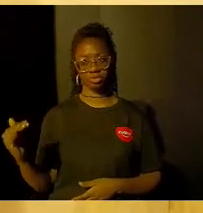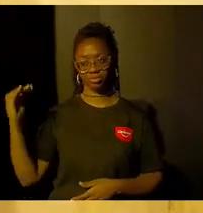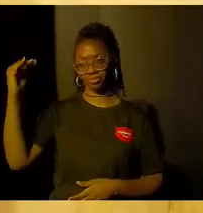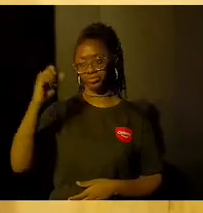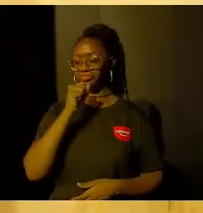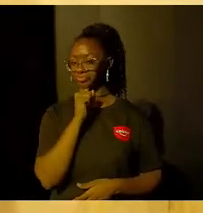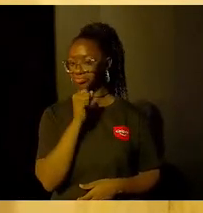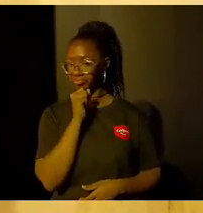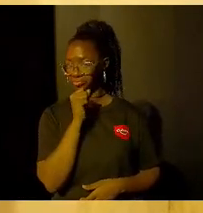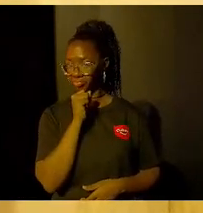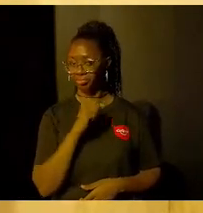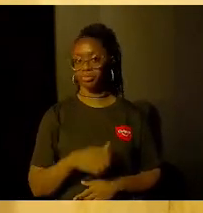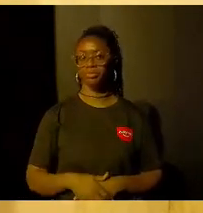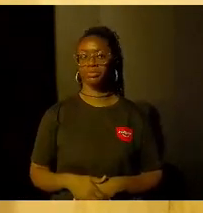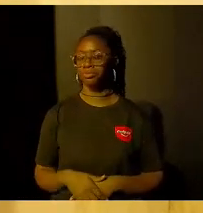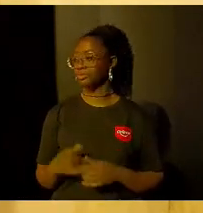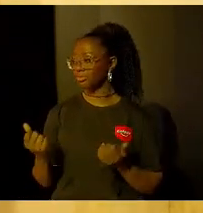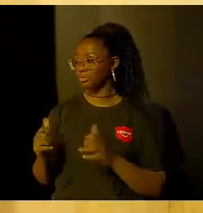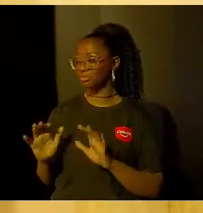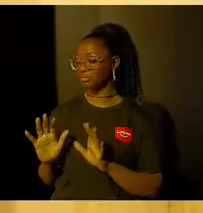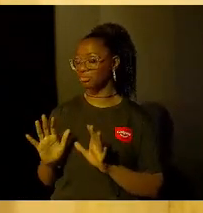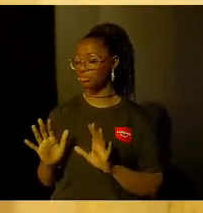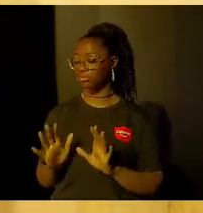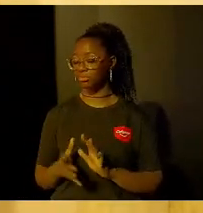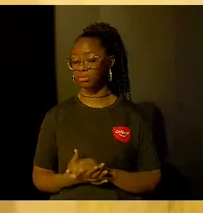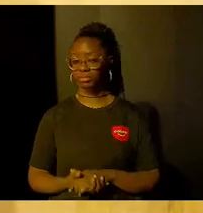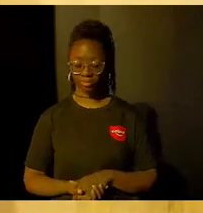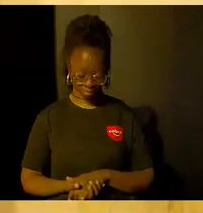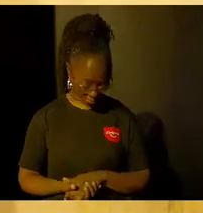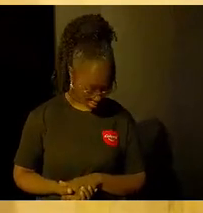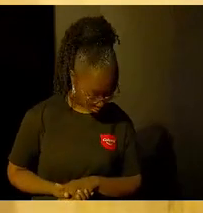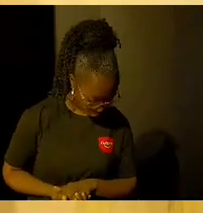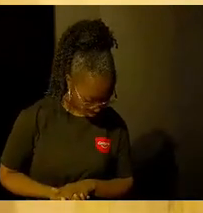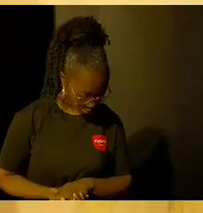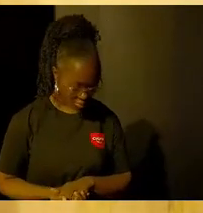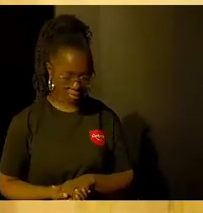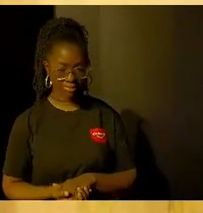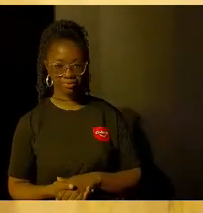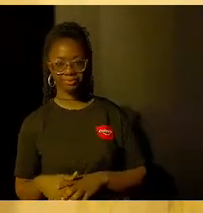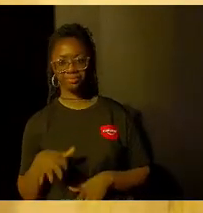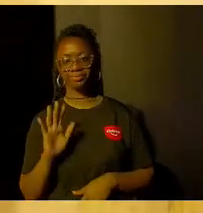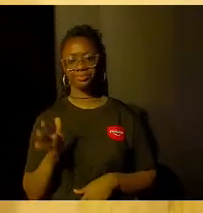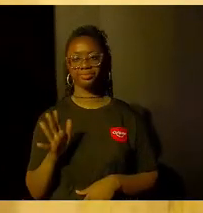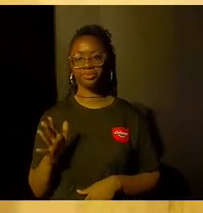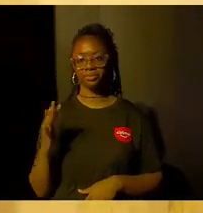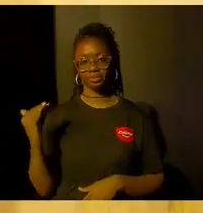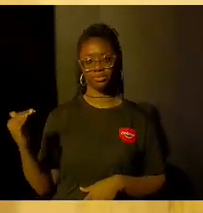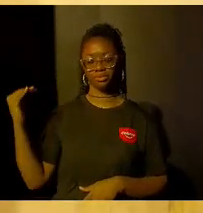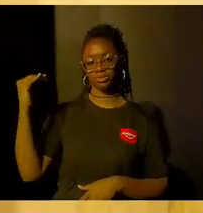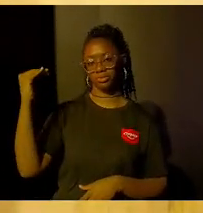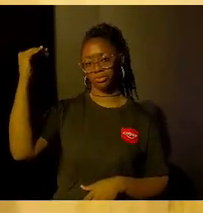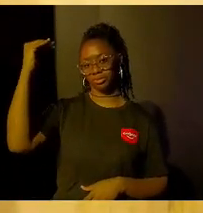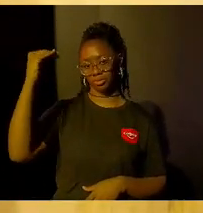velho Não não precisa eu consigo aqui ele jamais velho